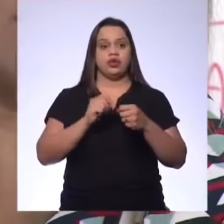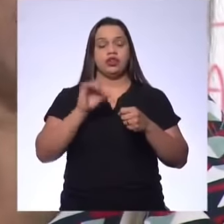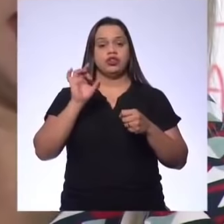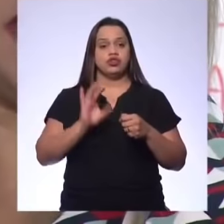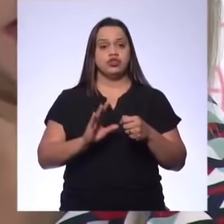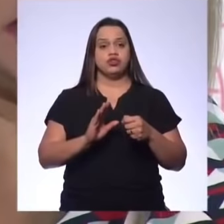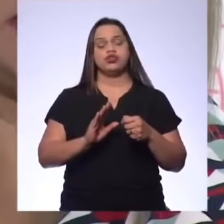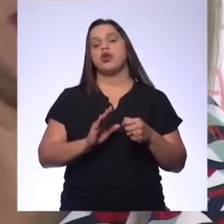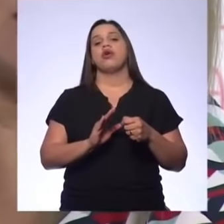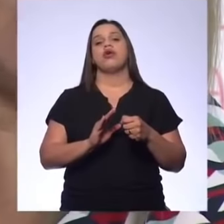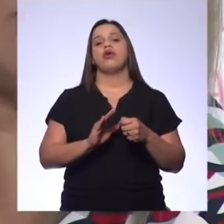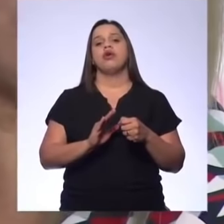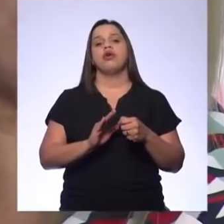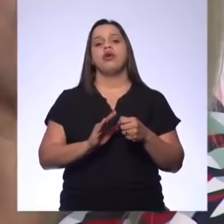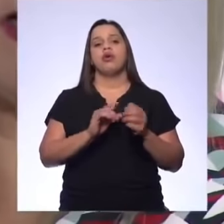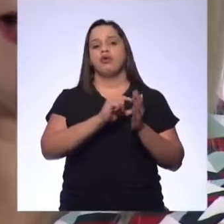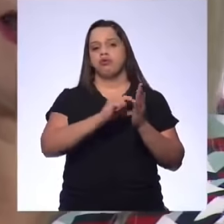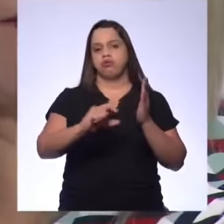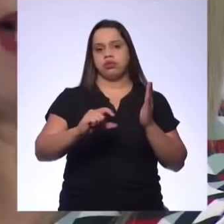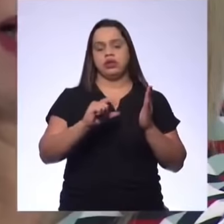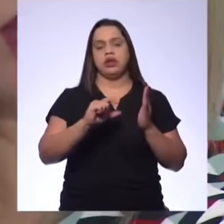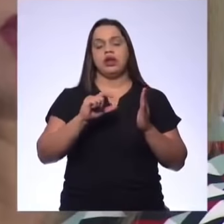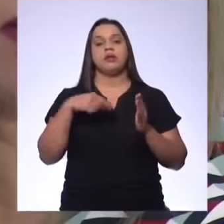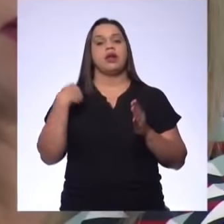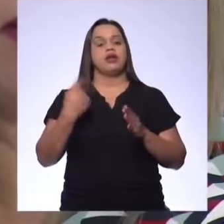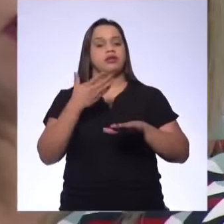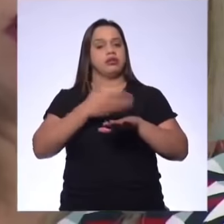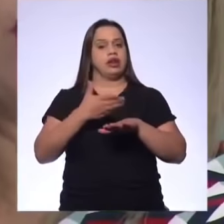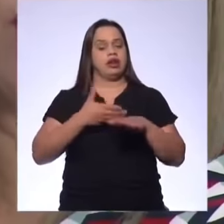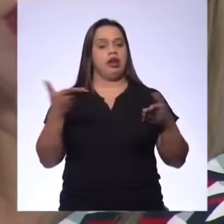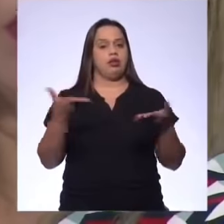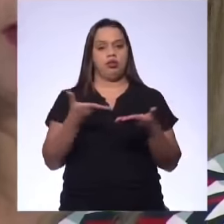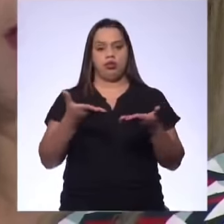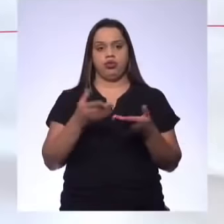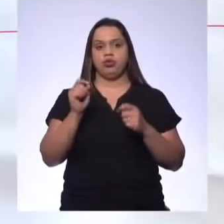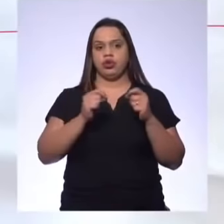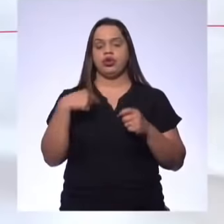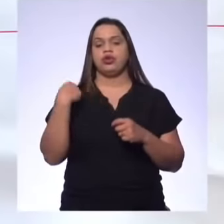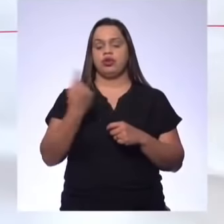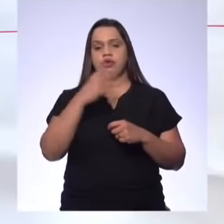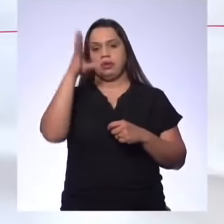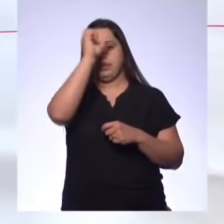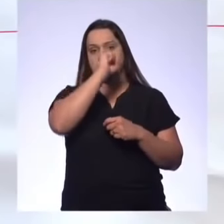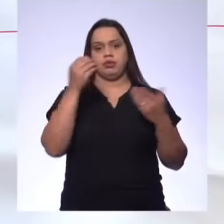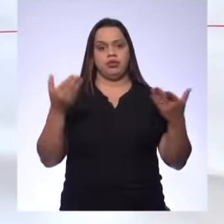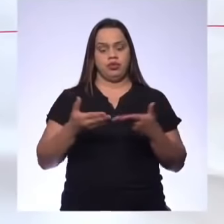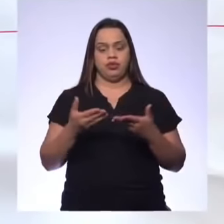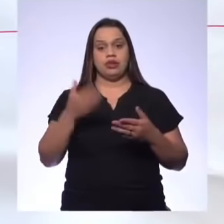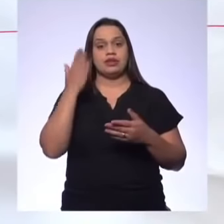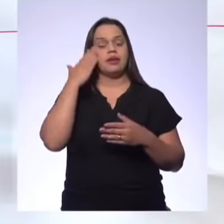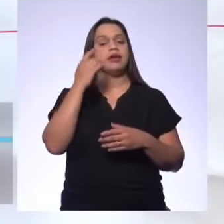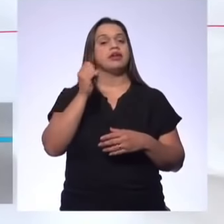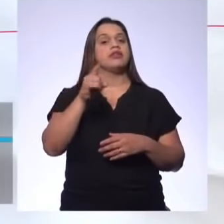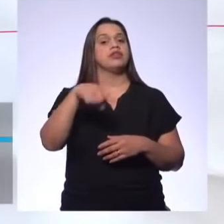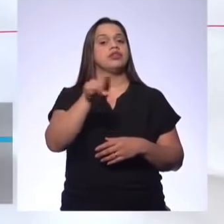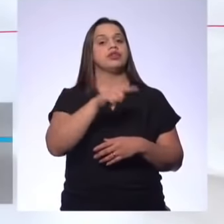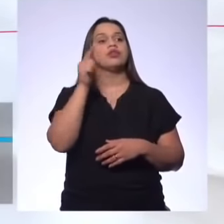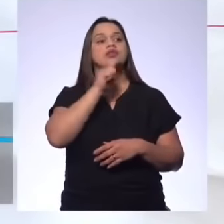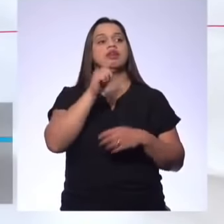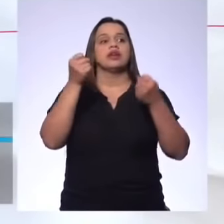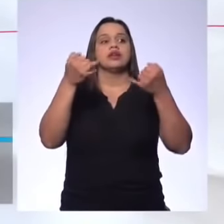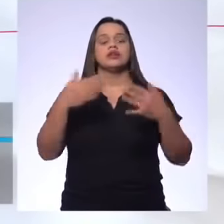depois você completa tá é só para gente colocar em prática o que nós acabamos de ver saber se você consegue